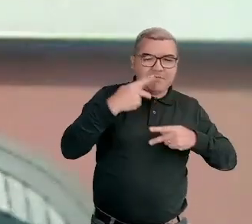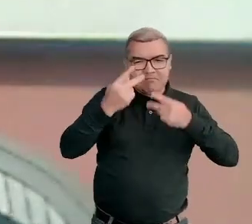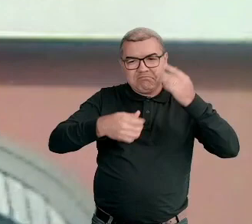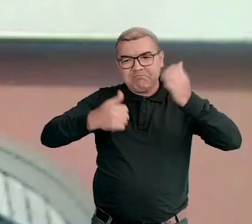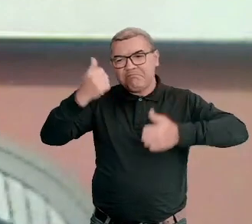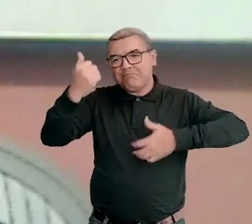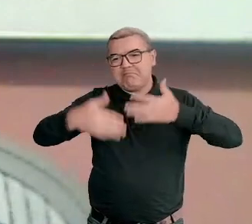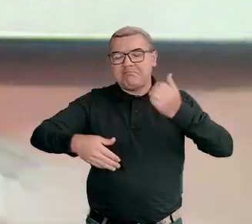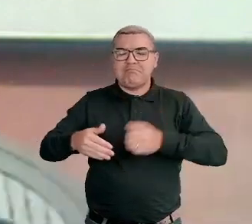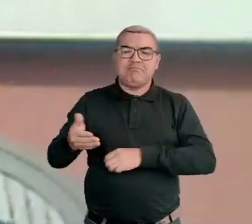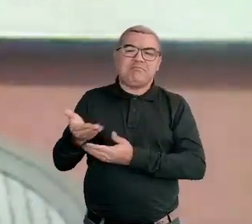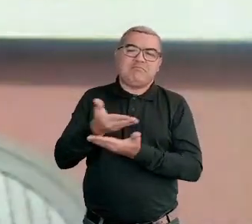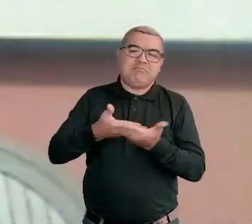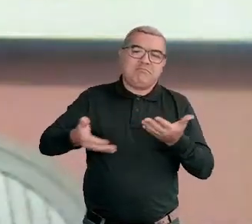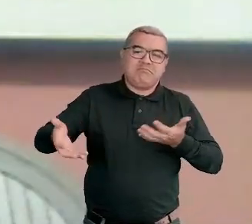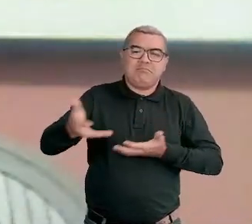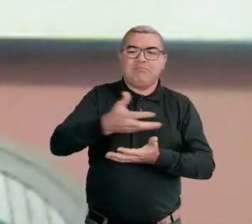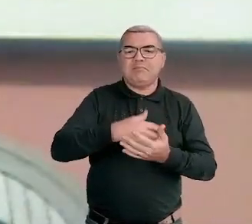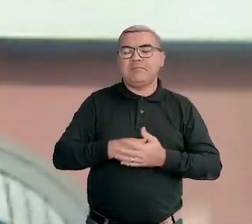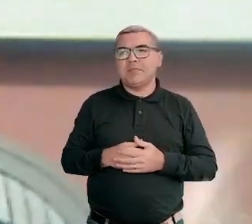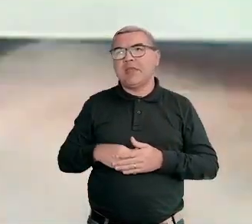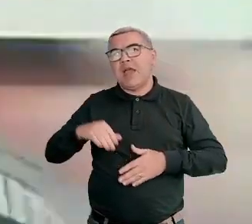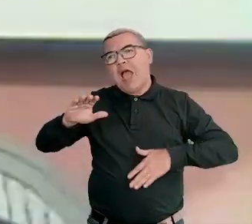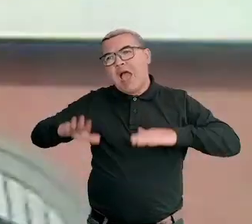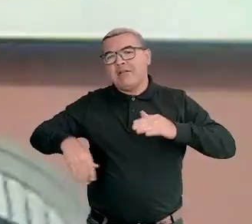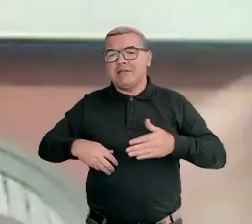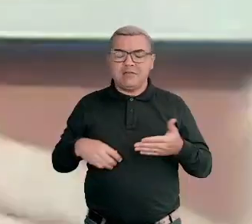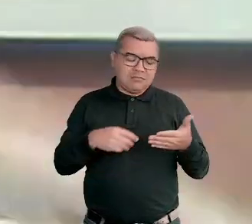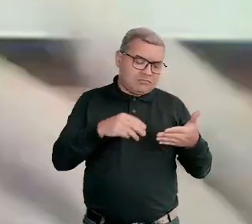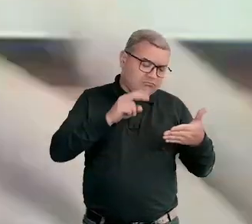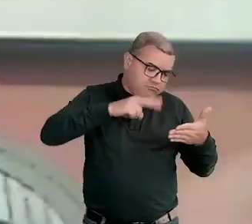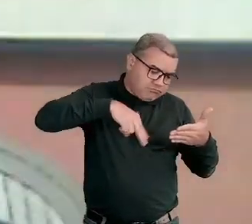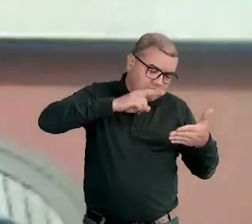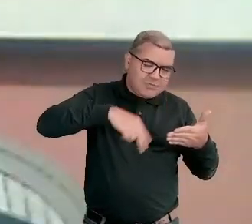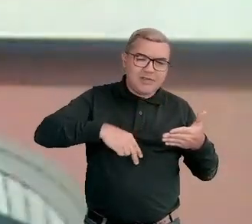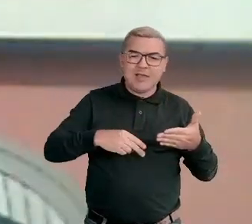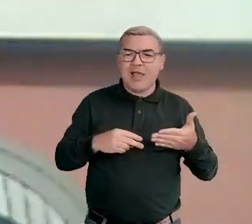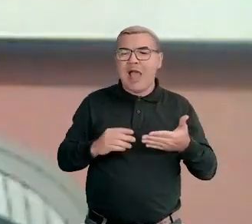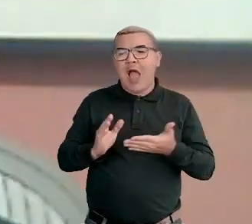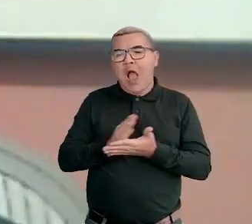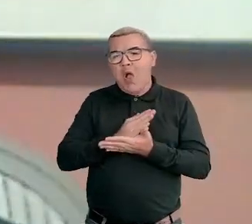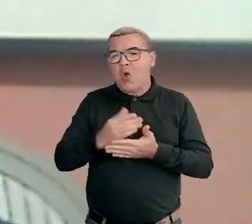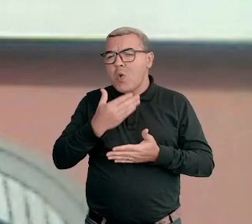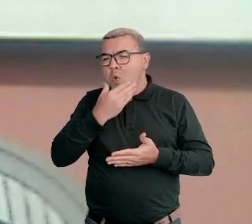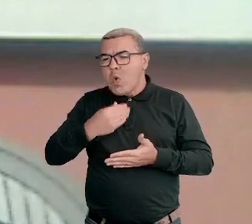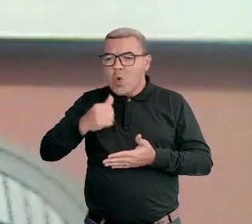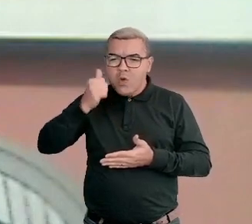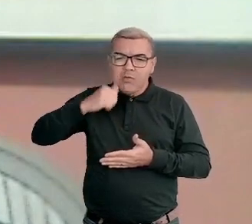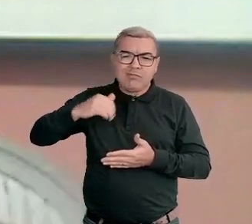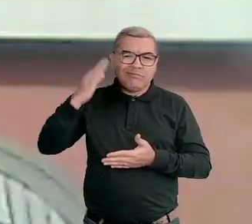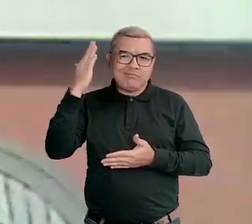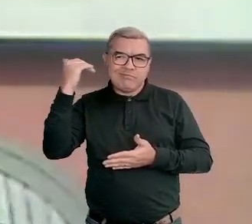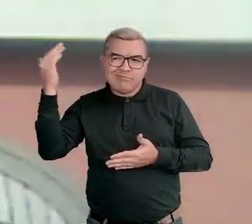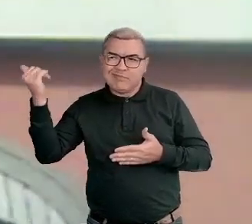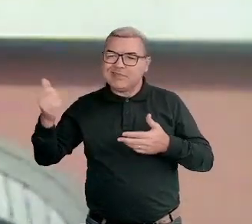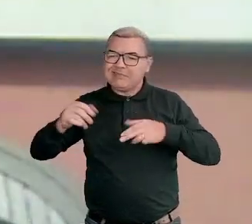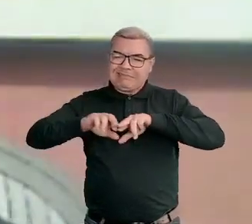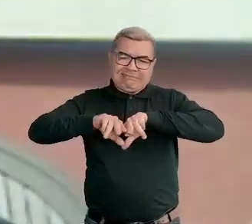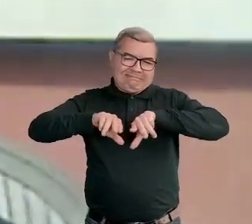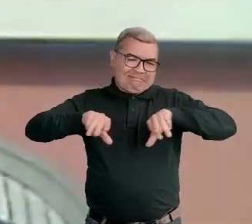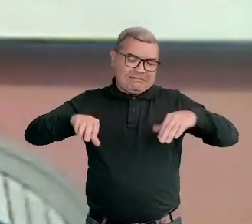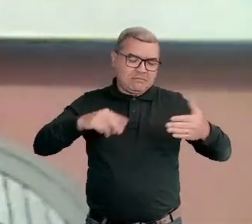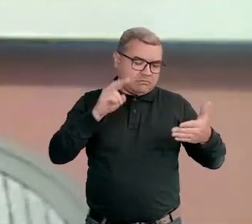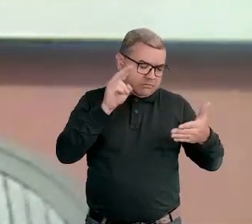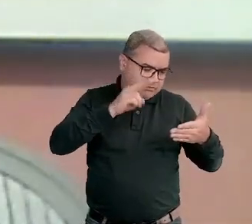quando eu leio autores como Harold Bloom, né? E autores assim que têm uma visão, né? Ou mesmo